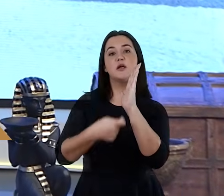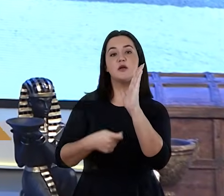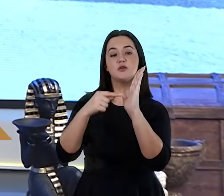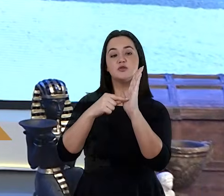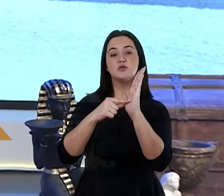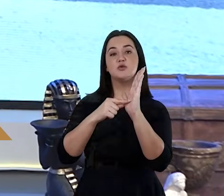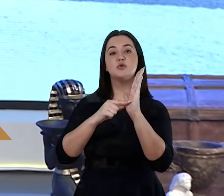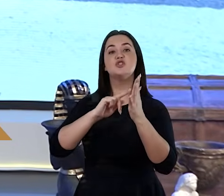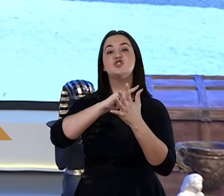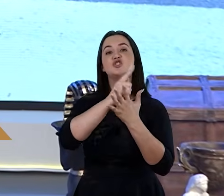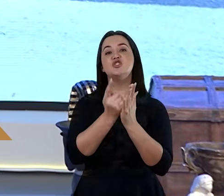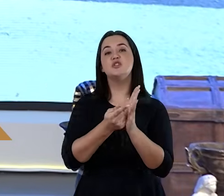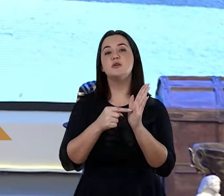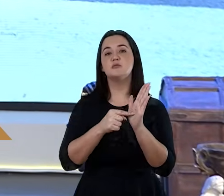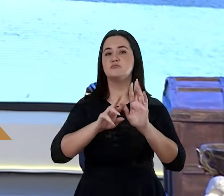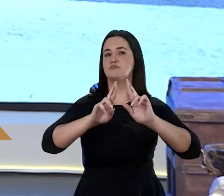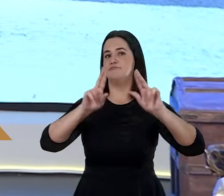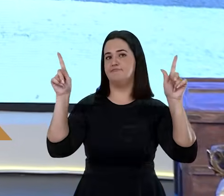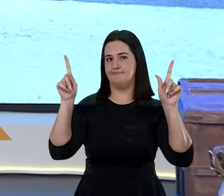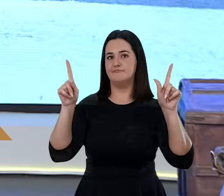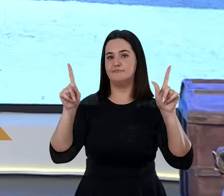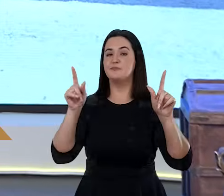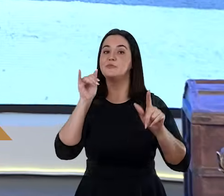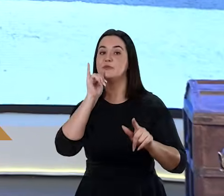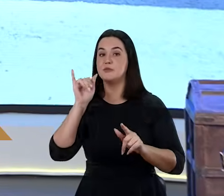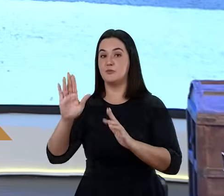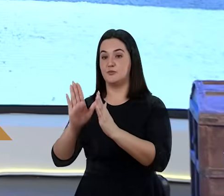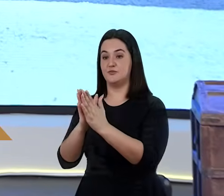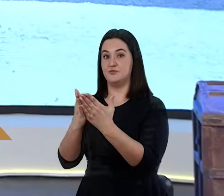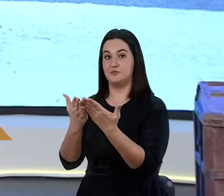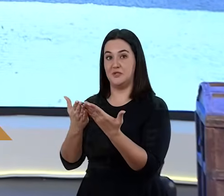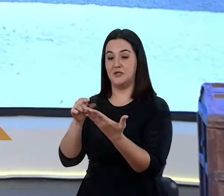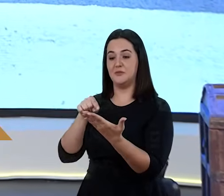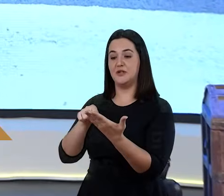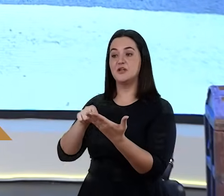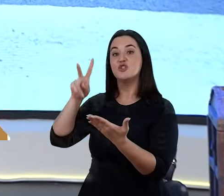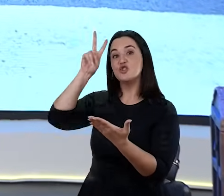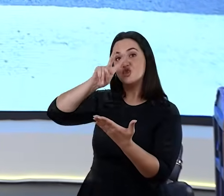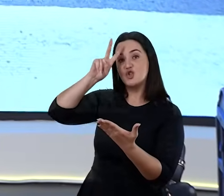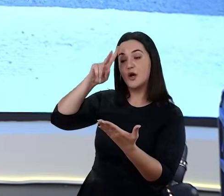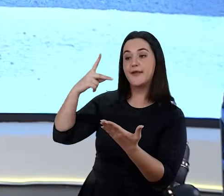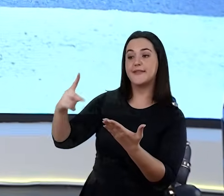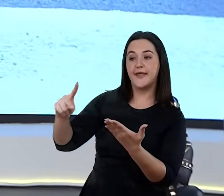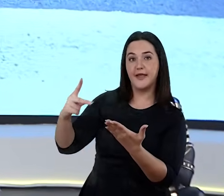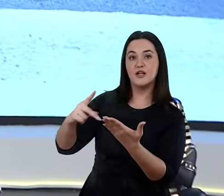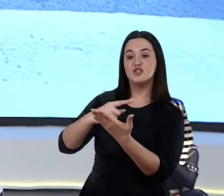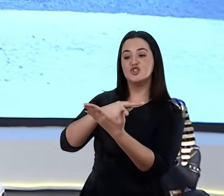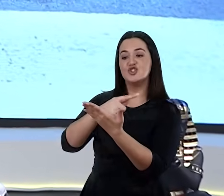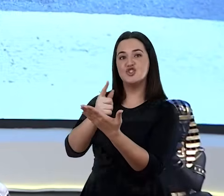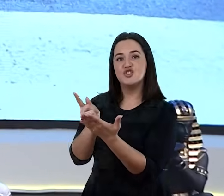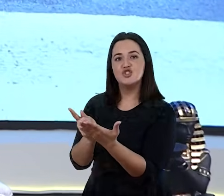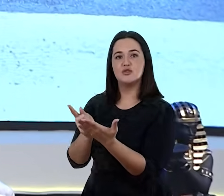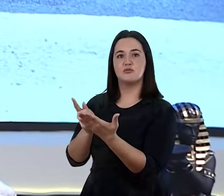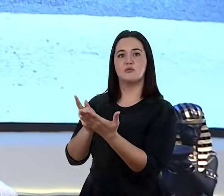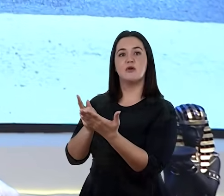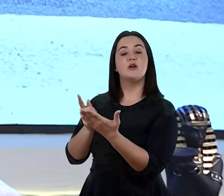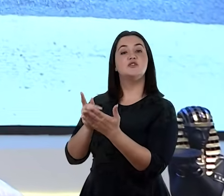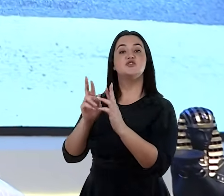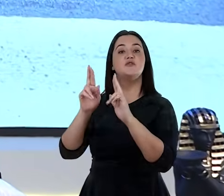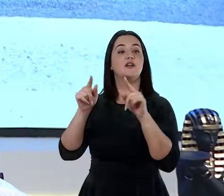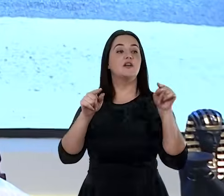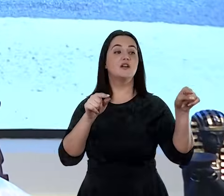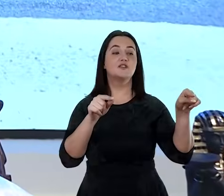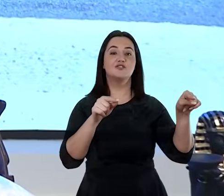da mitologia que traz a história de Hércules. A história de Sansão é bem diferente do estilo de redação